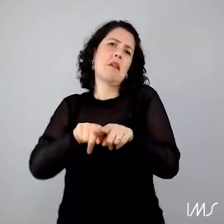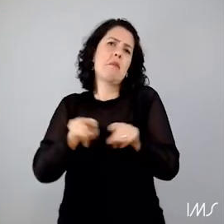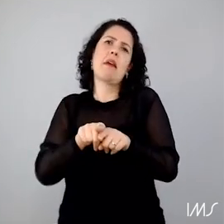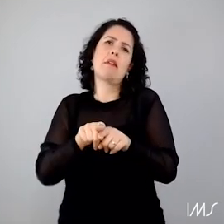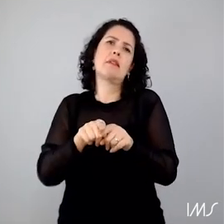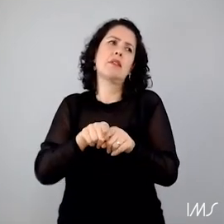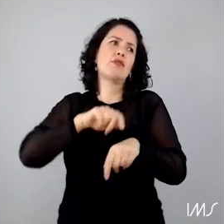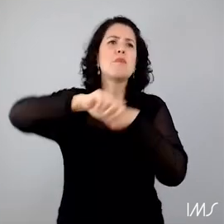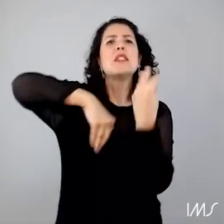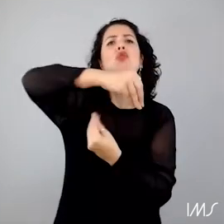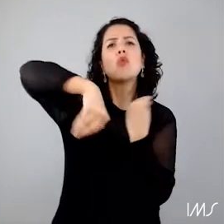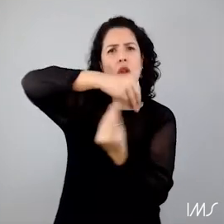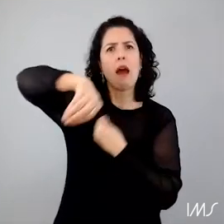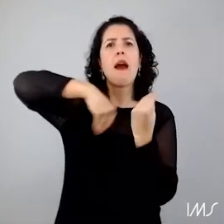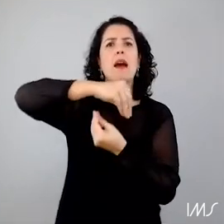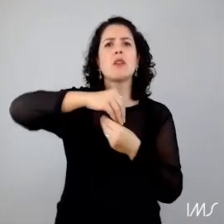Obrigada.